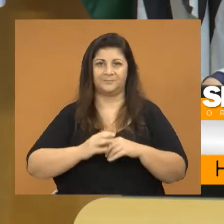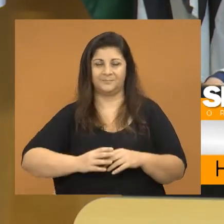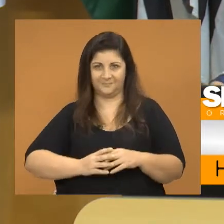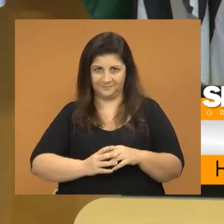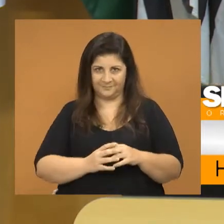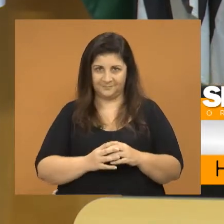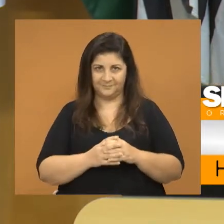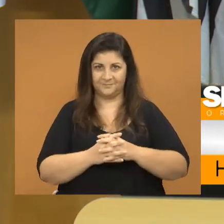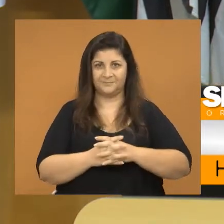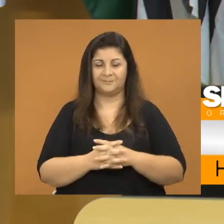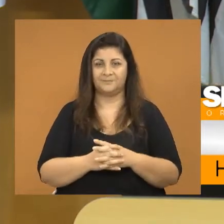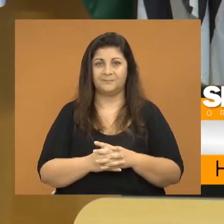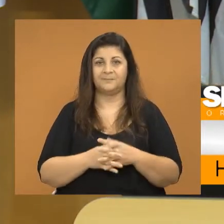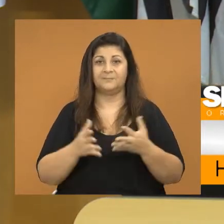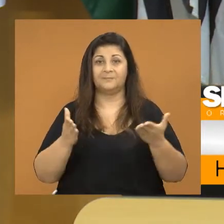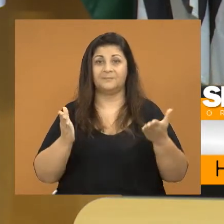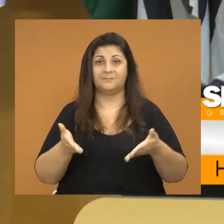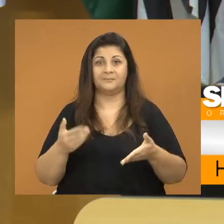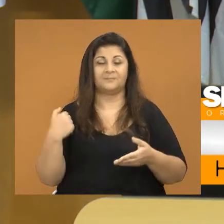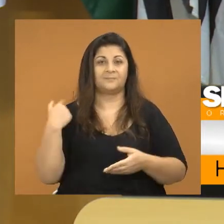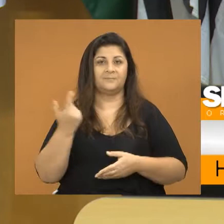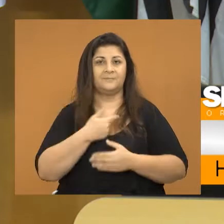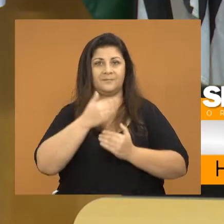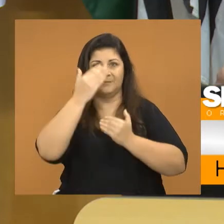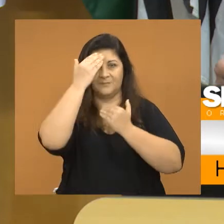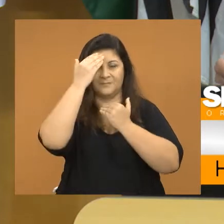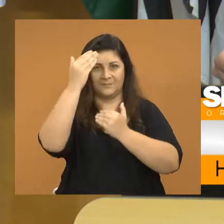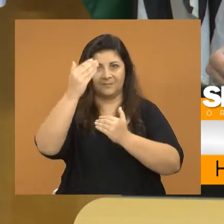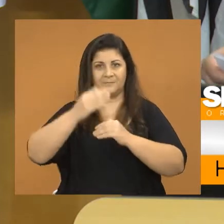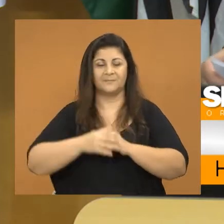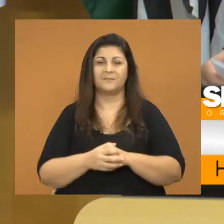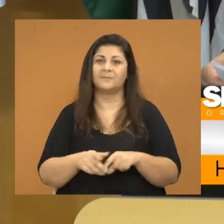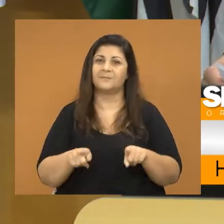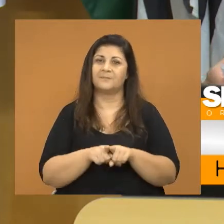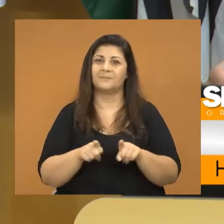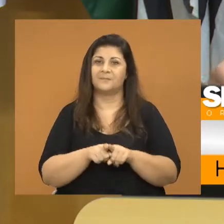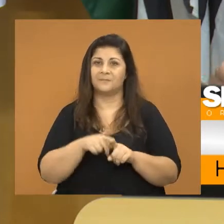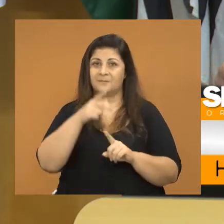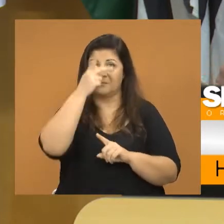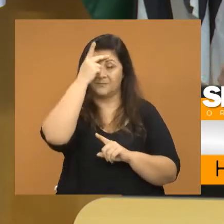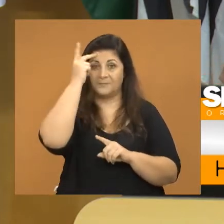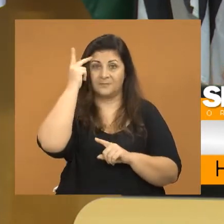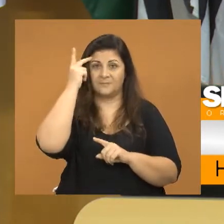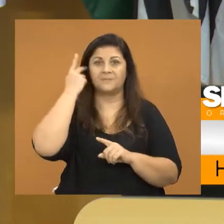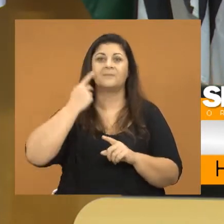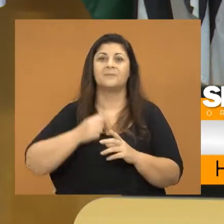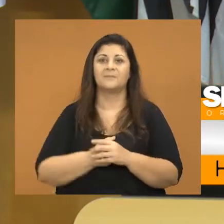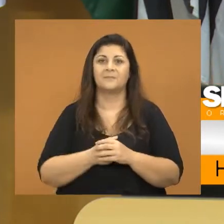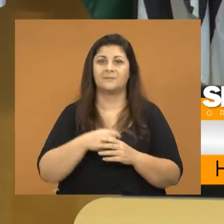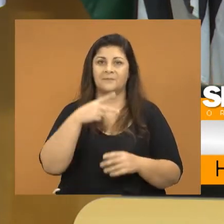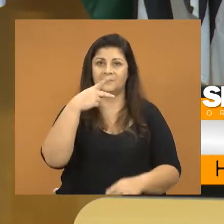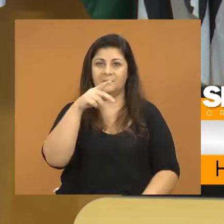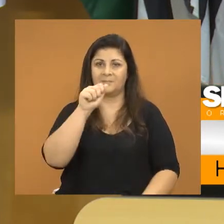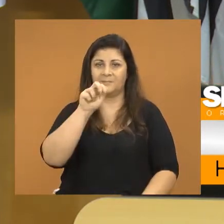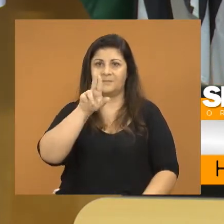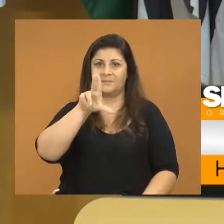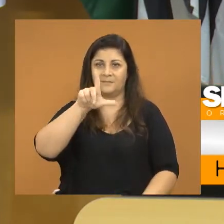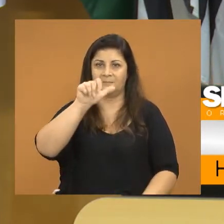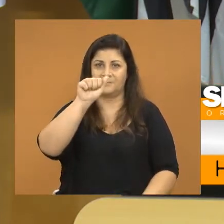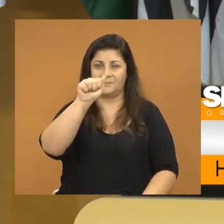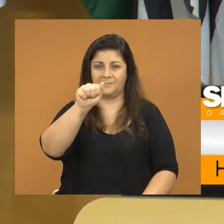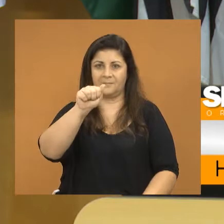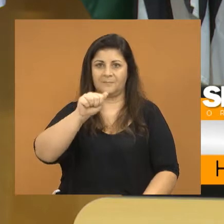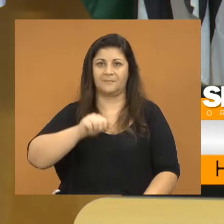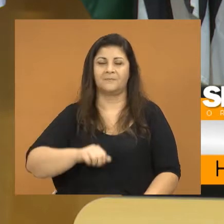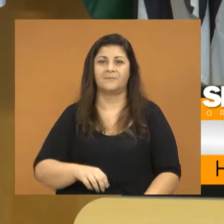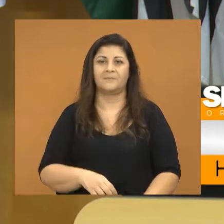www.jacareí.sp.leg.br. Neste momento, vamos agradecer as seguintes autoridades que se apresentaram a este cerimonial: Paula de Fátima Oliveira, auxiliar